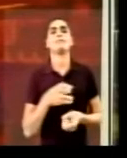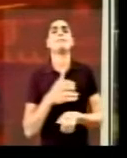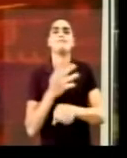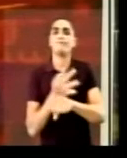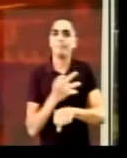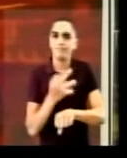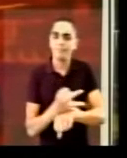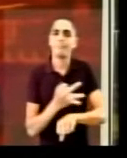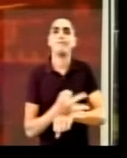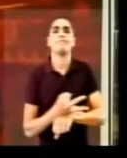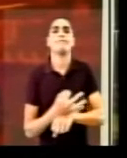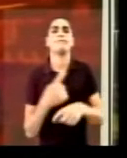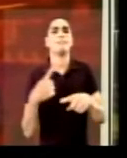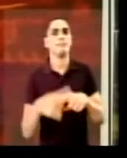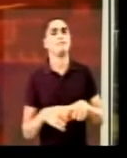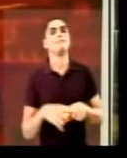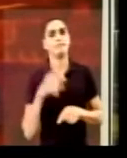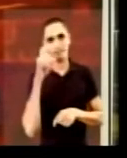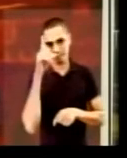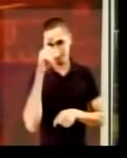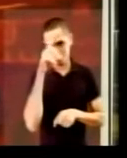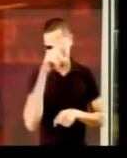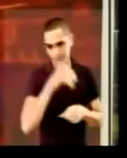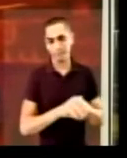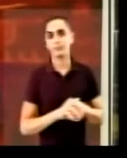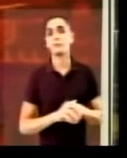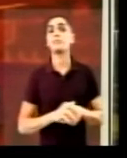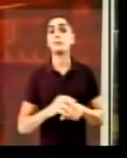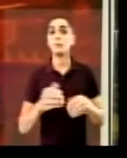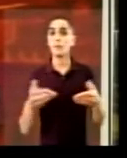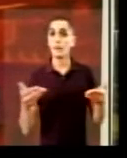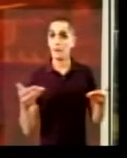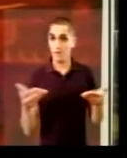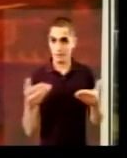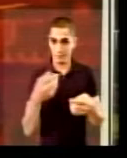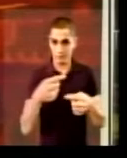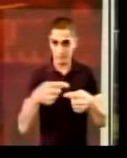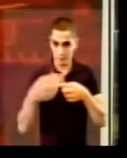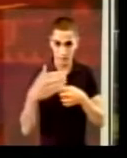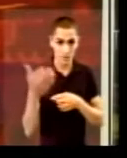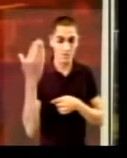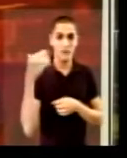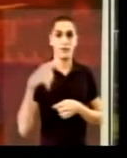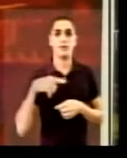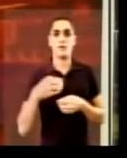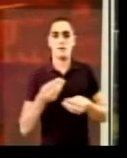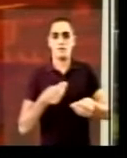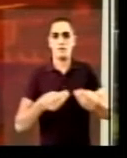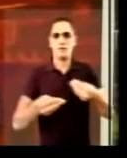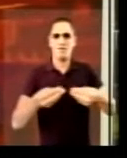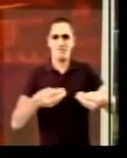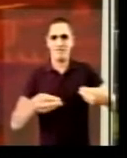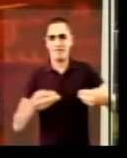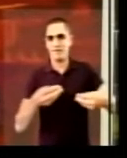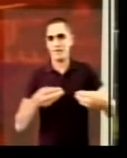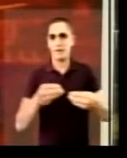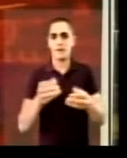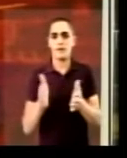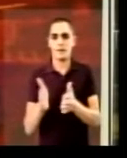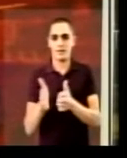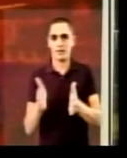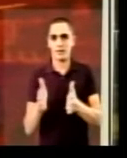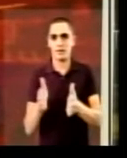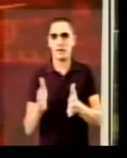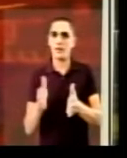flexibilização que foi ótima para a economia, mas parece que uma parte da população, uma importante parte da população,